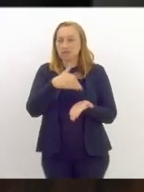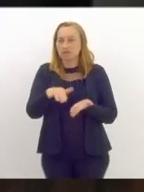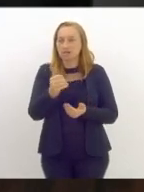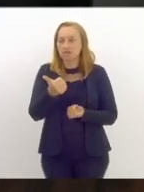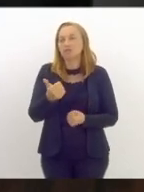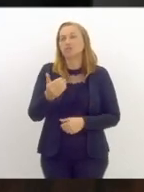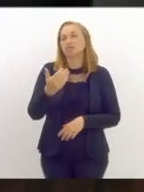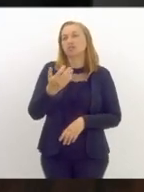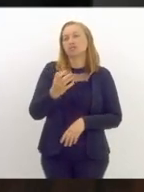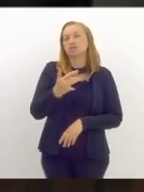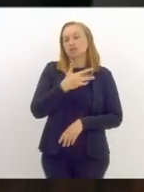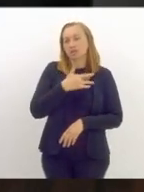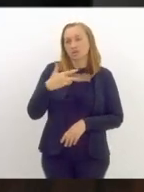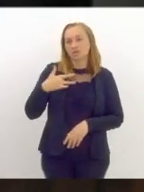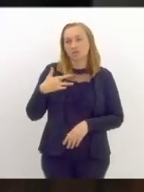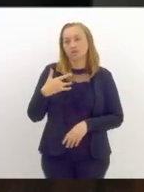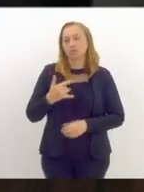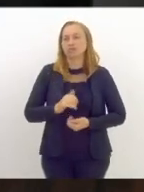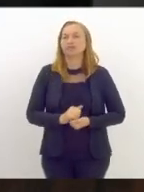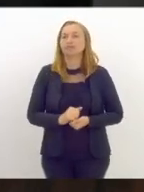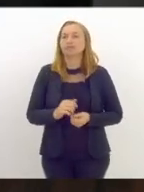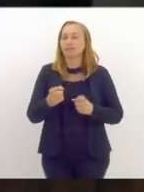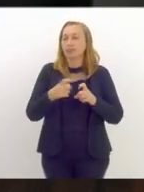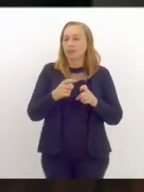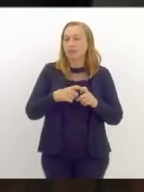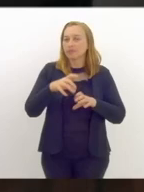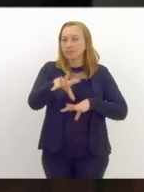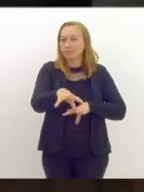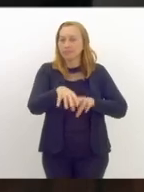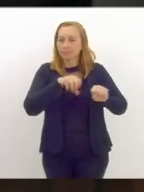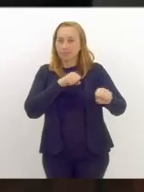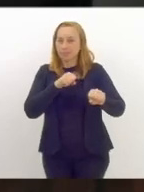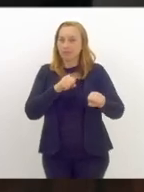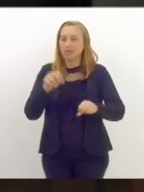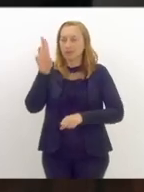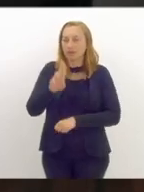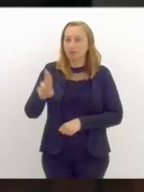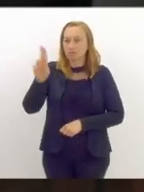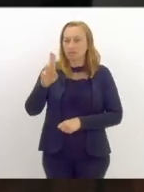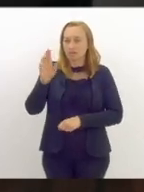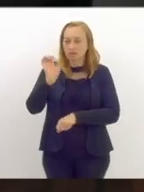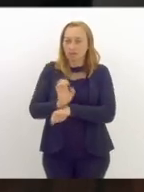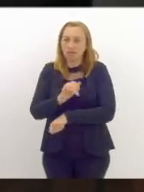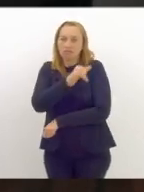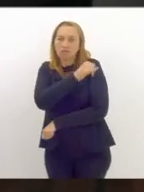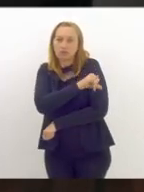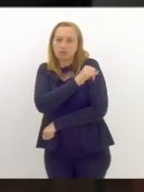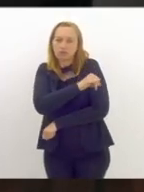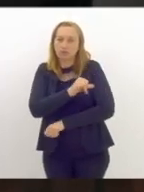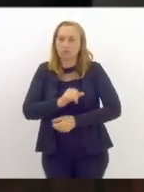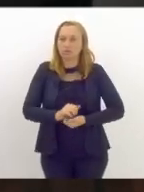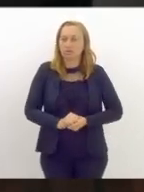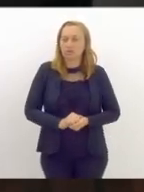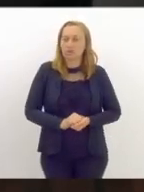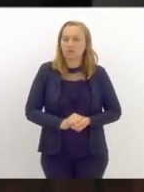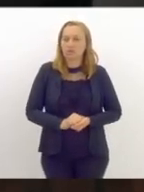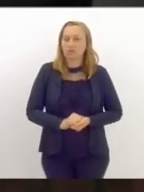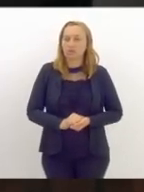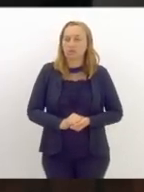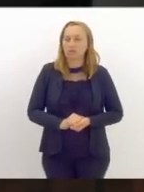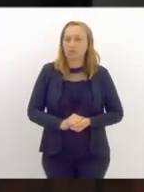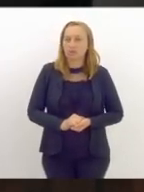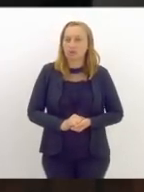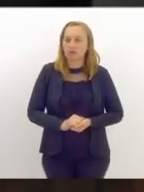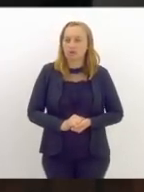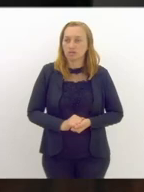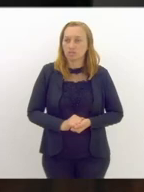elogiada capacidade técnica, como médico formado pela Universidade Estadual do Rio de Janeiro, que